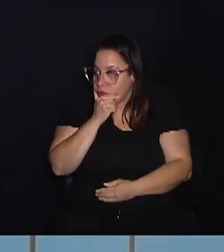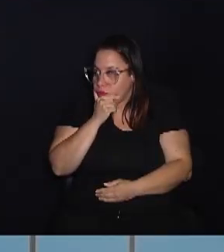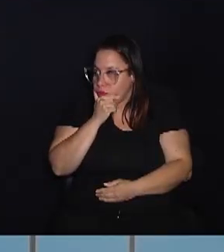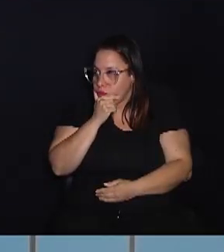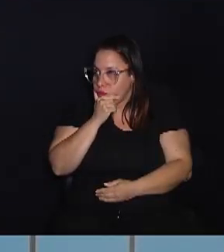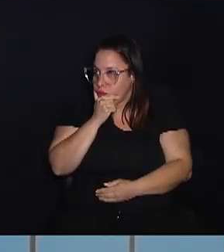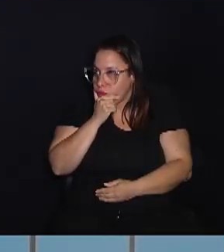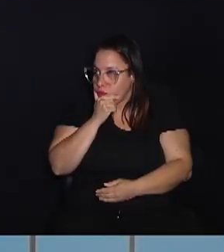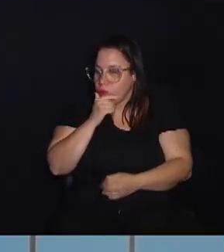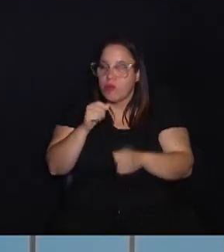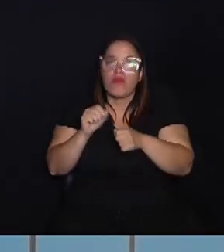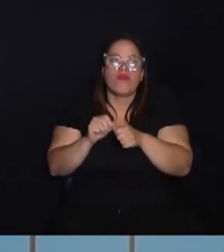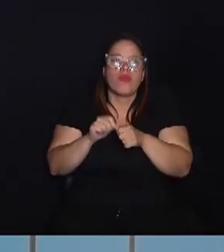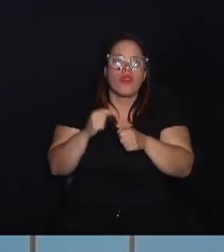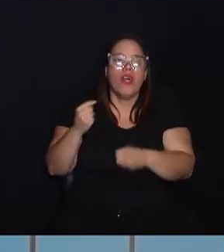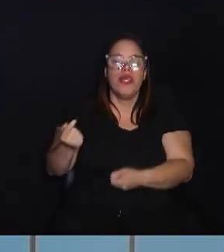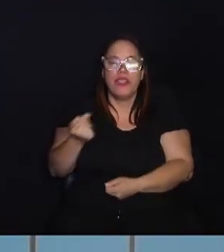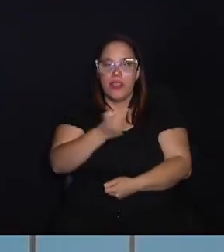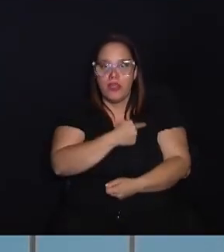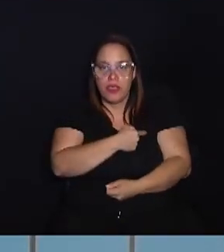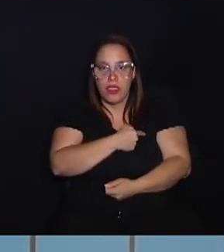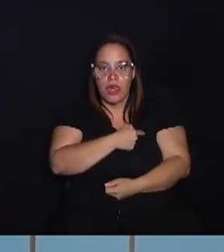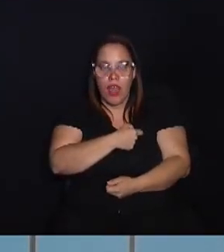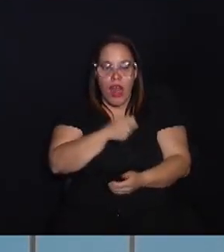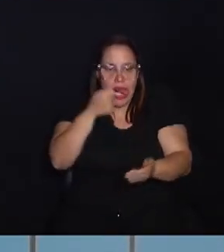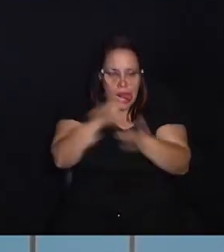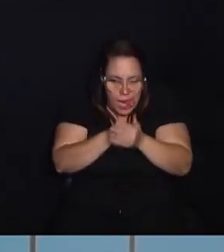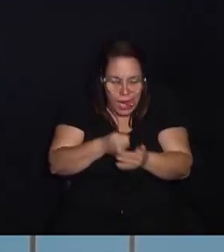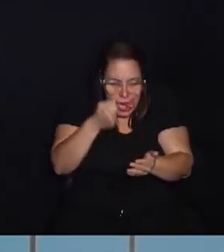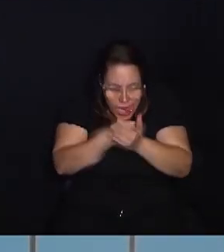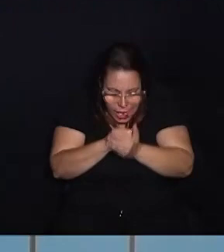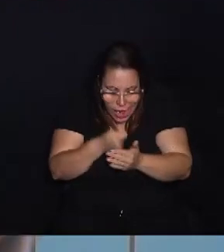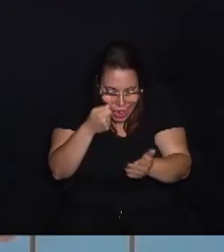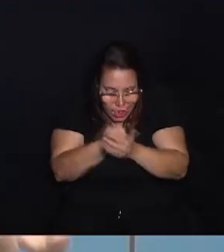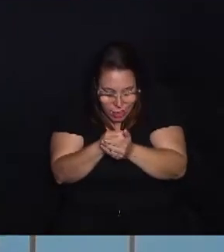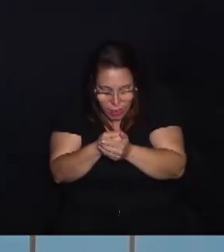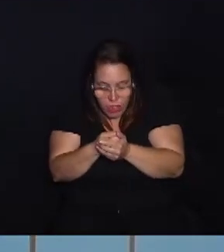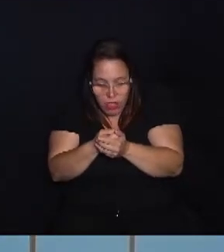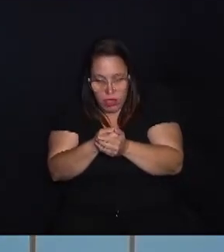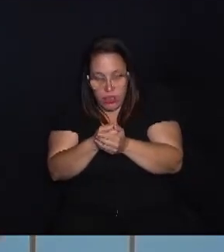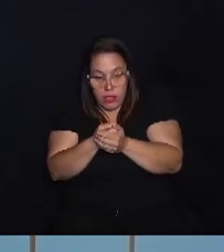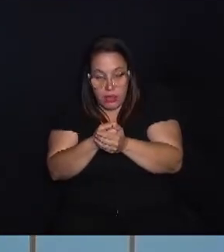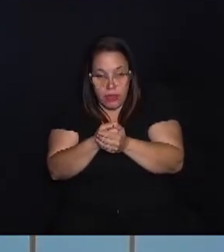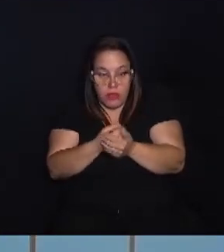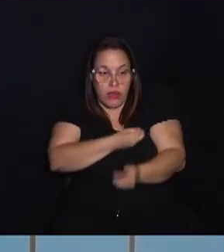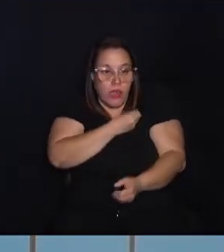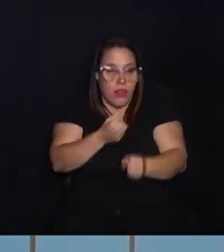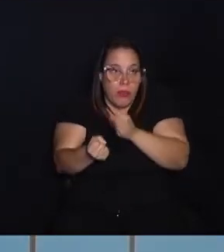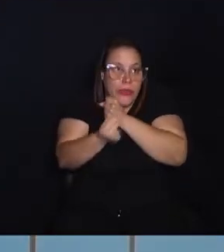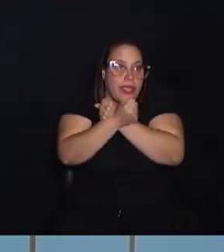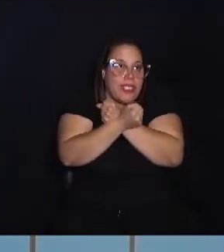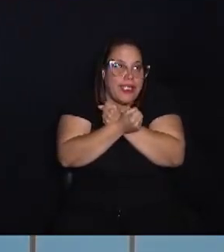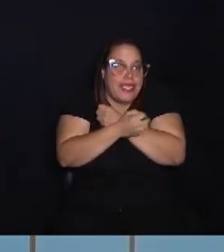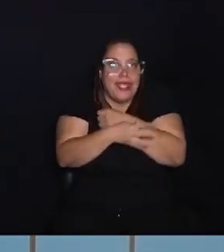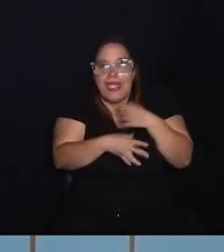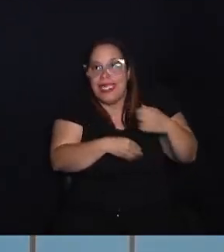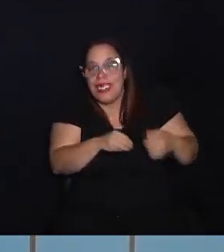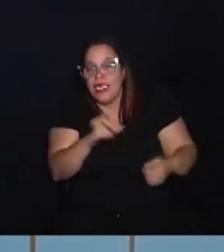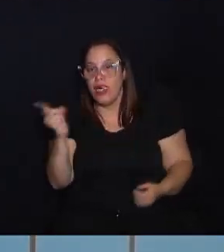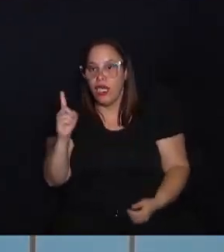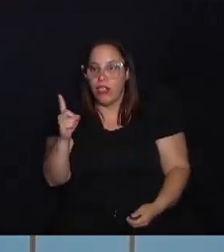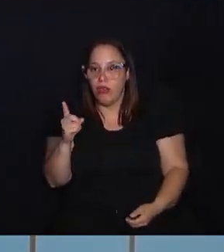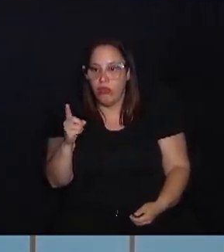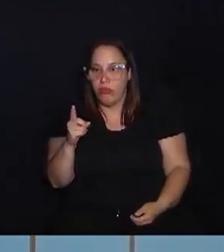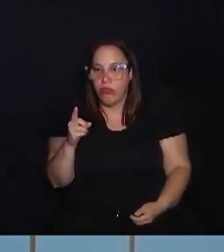fazer com que eles desenvolvam a resiliência, né? Porque você não vai ficar a vida toda protegendo teus filhos. Você tem que fazer com que eles, no